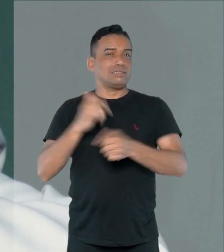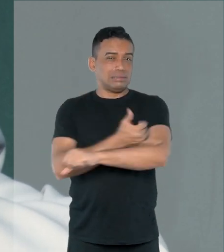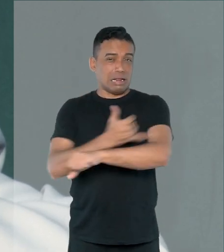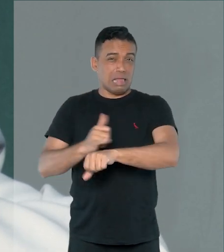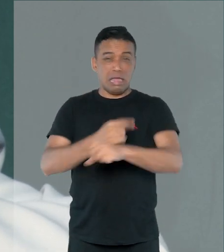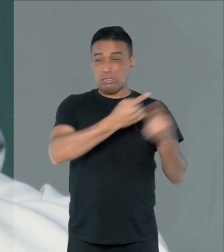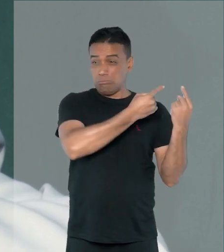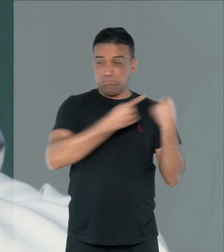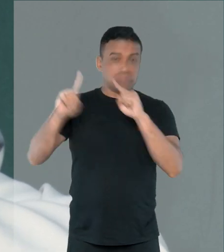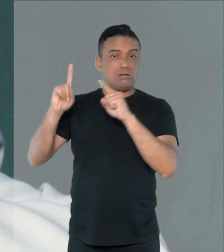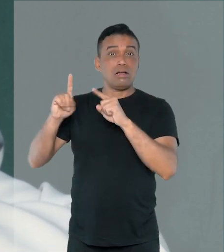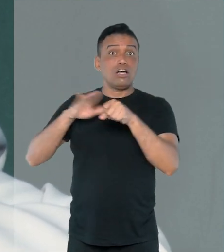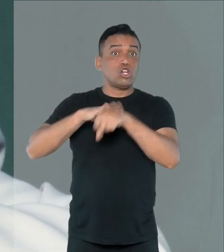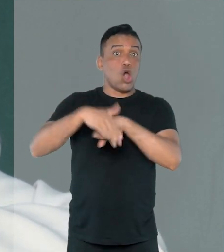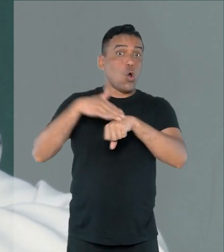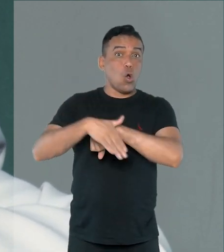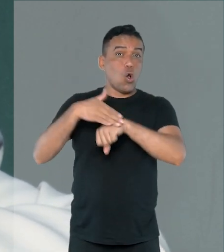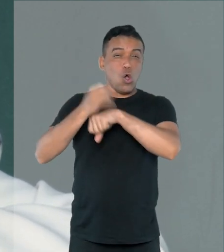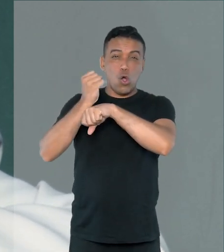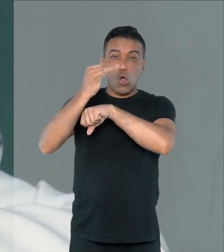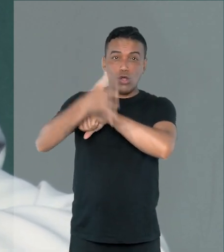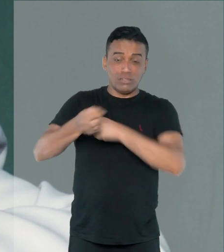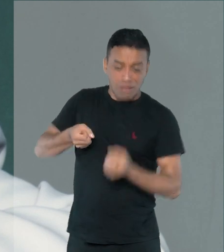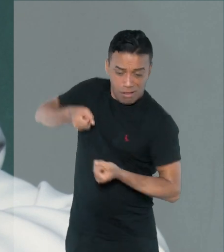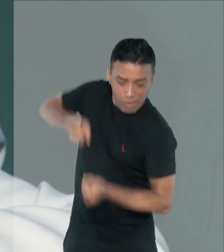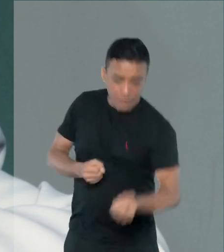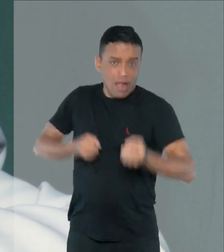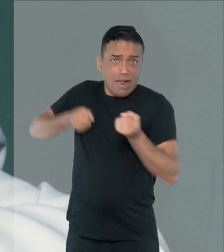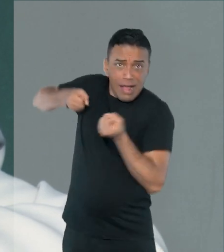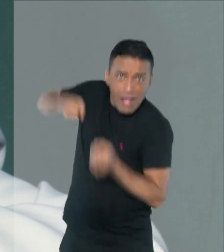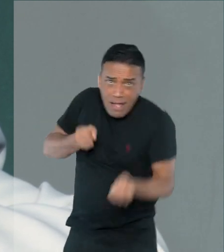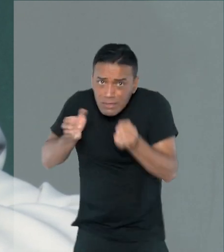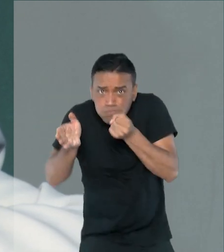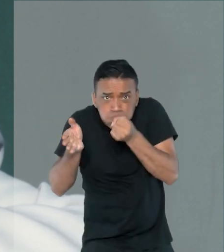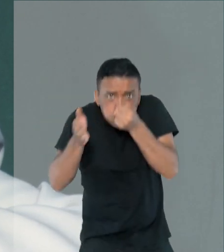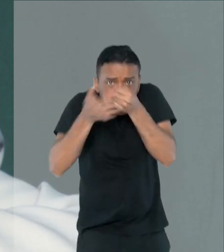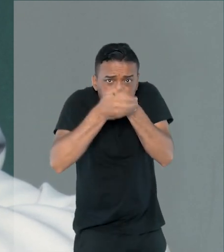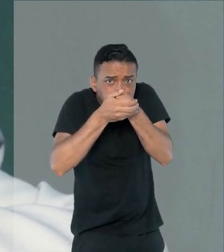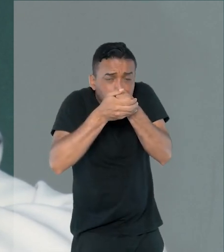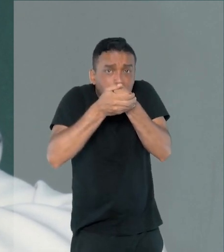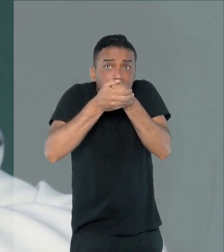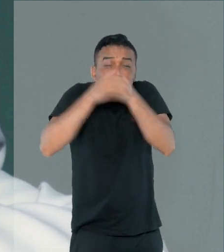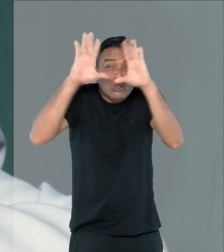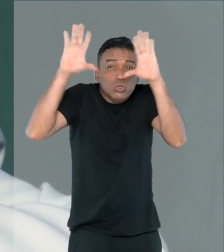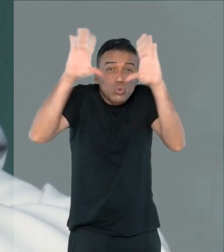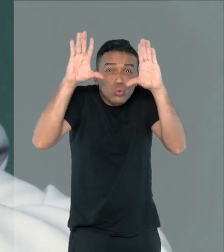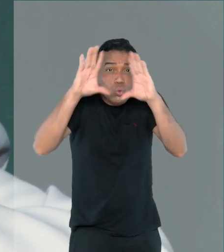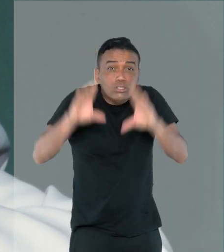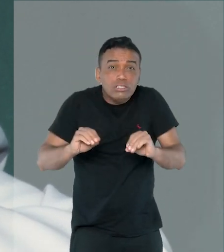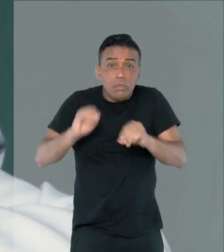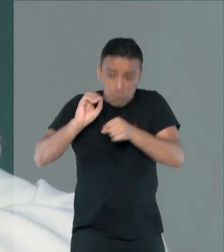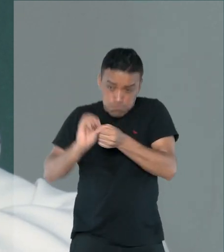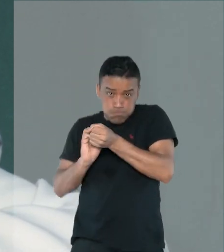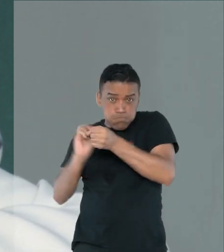eles se entrincheiravam, cavavam as trincheiras, ficavam escondidos e, assim que escurecia, pulavam